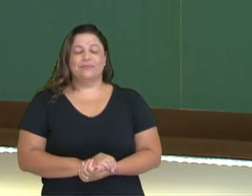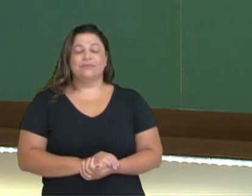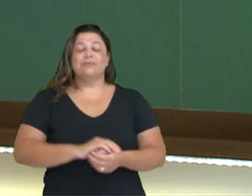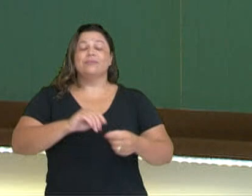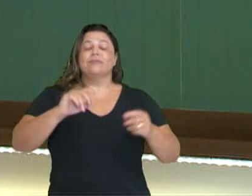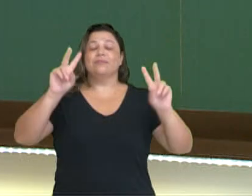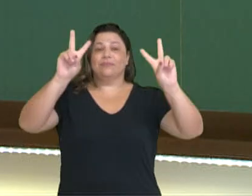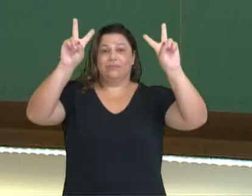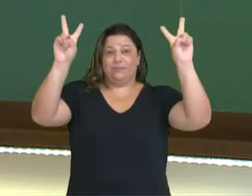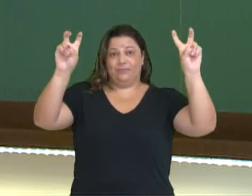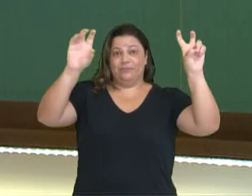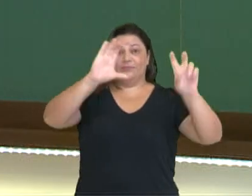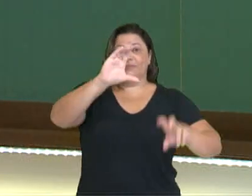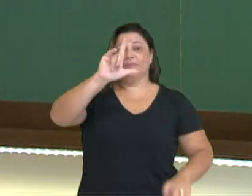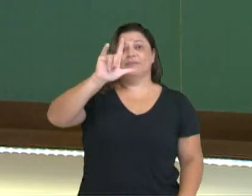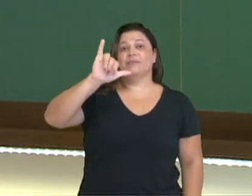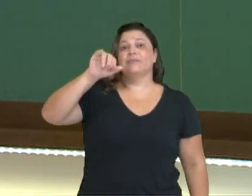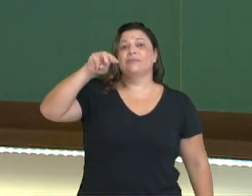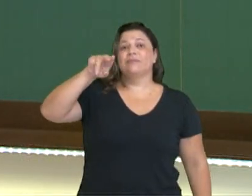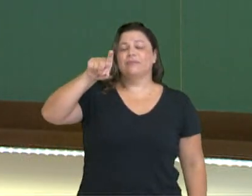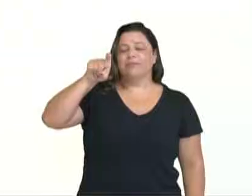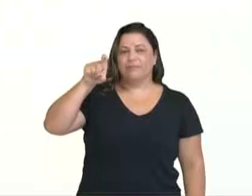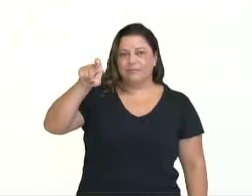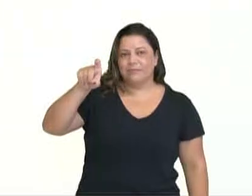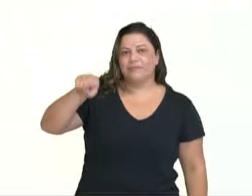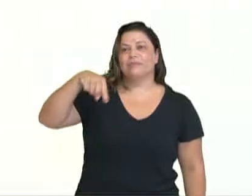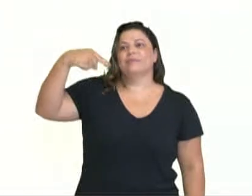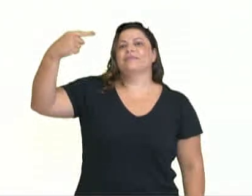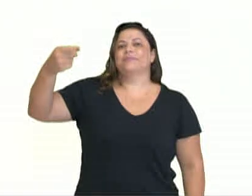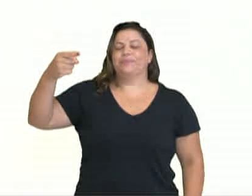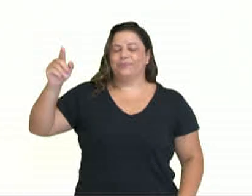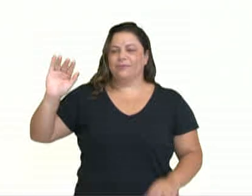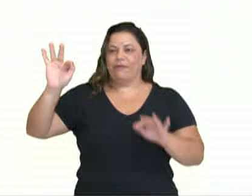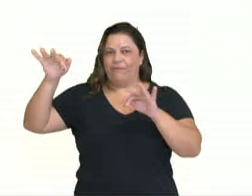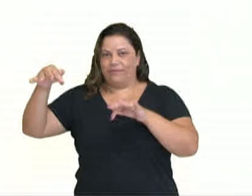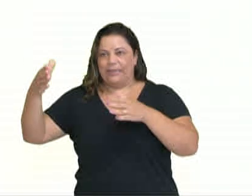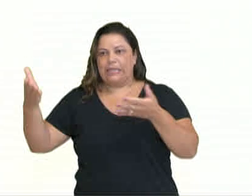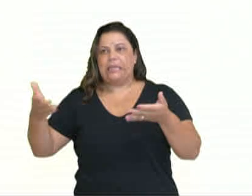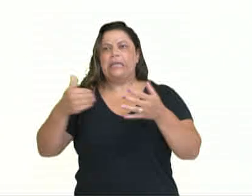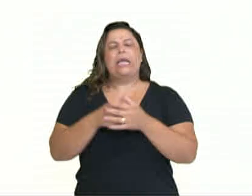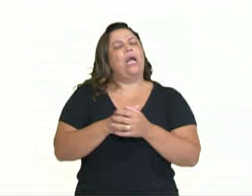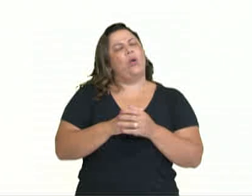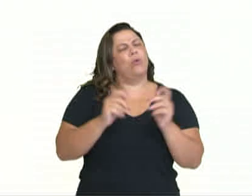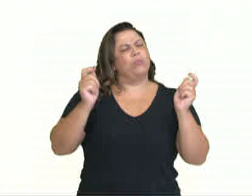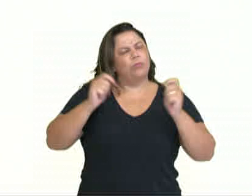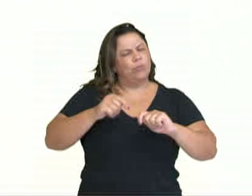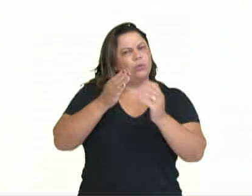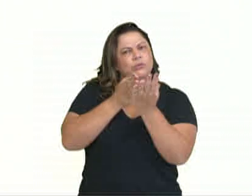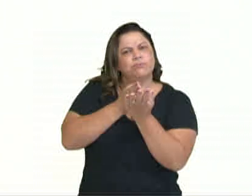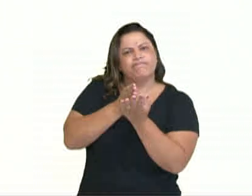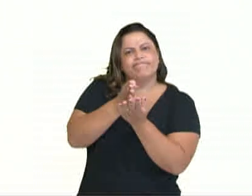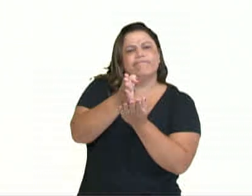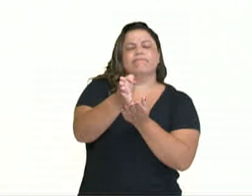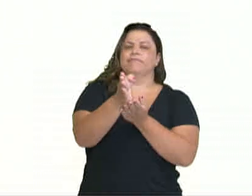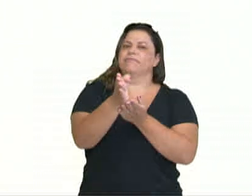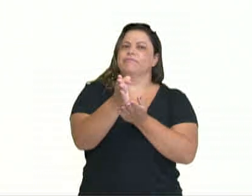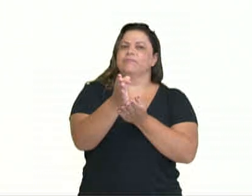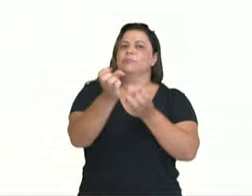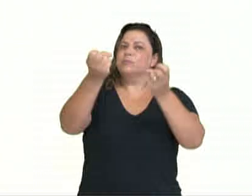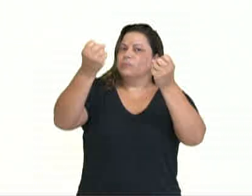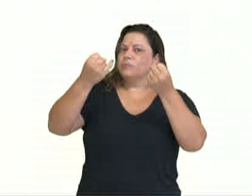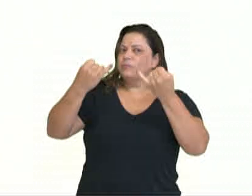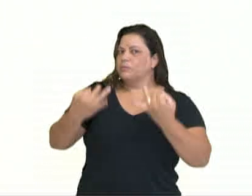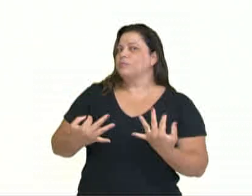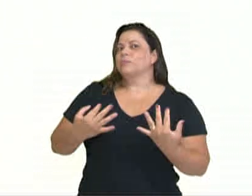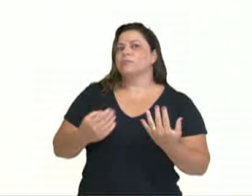Clímax e desfecho. Então, o desfecho do conto, a gente pode ter um norte para falar sobre isso quando a gente vê assim,